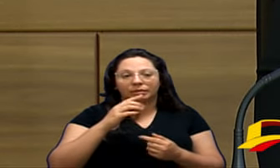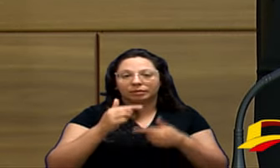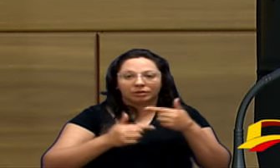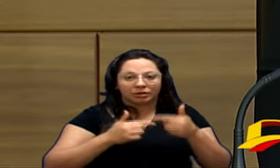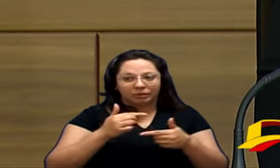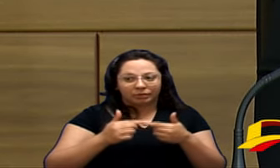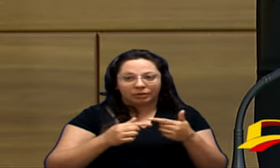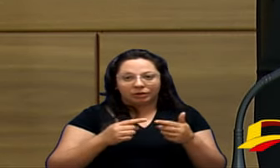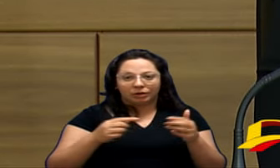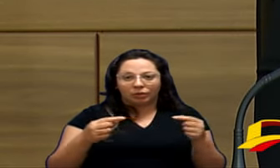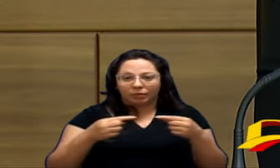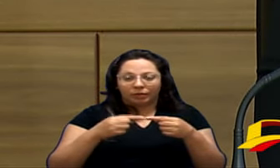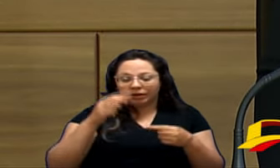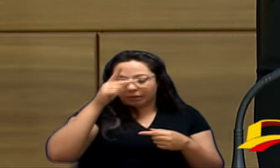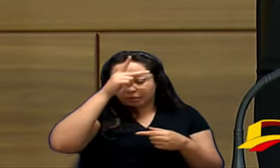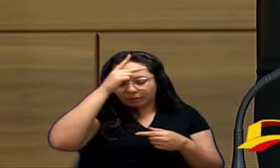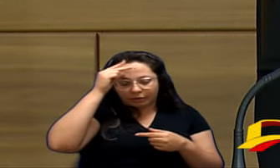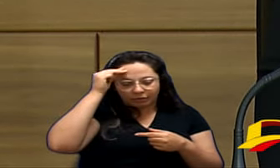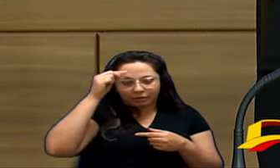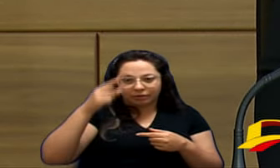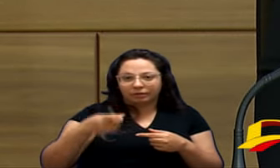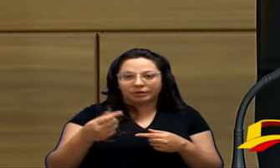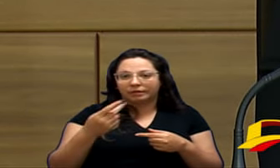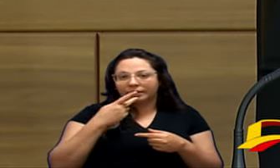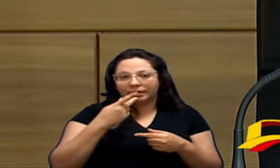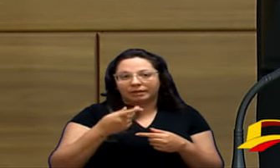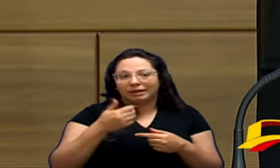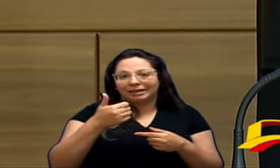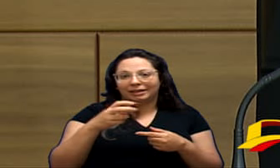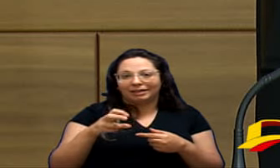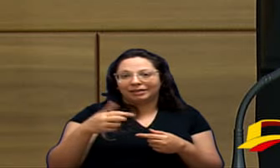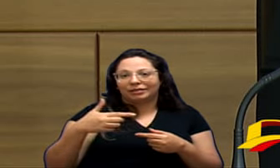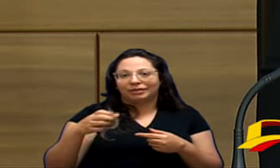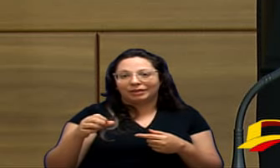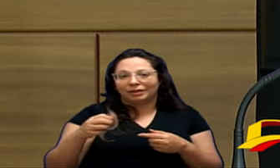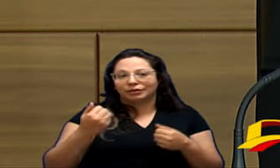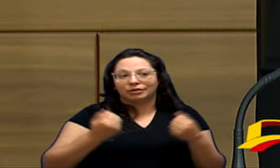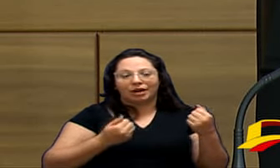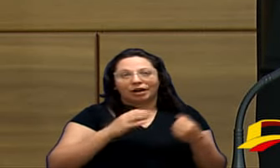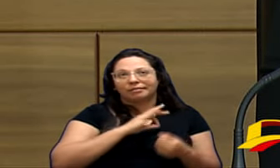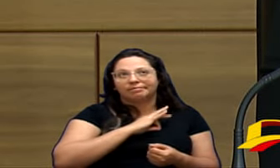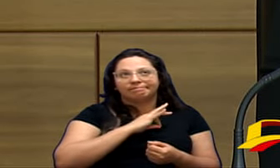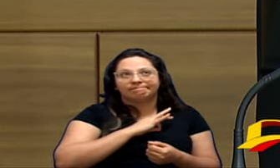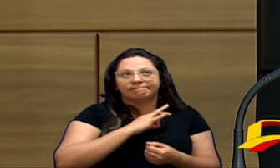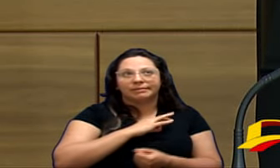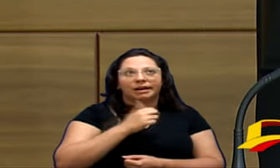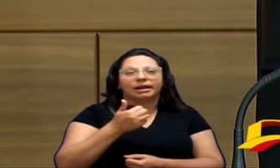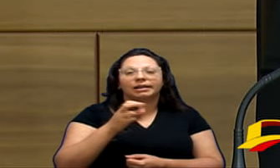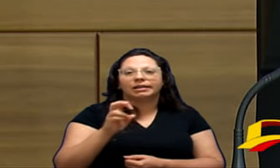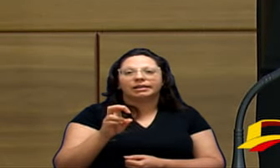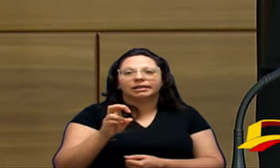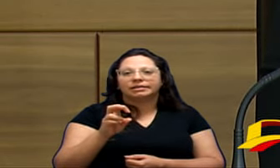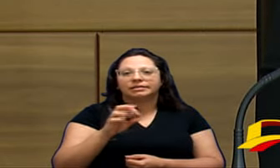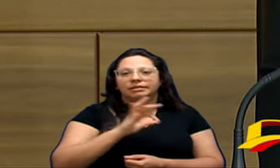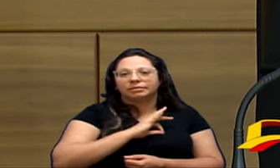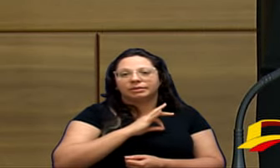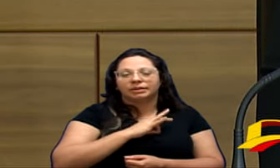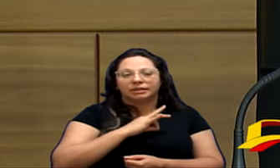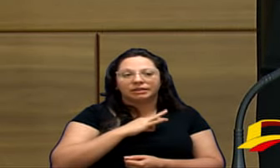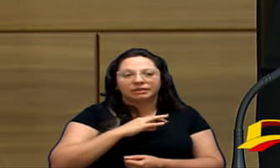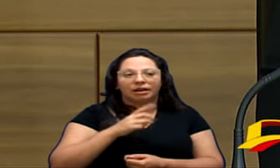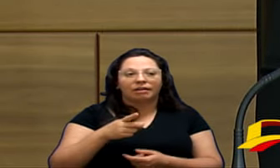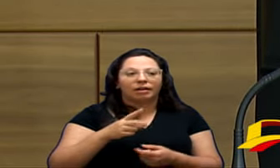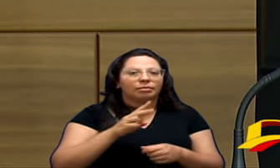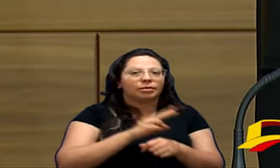atividades da Prefeitura e você coloca 15 20 viaturas 20 não dá uma média aí 15 viaturas na guarda atender ocorrência você